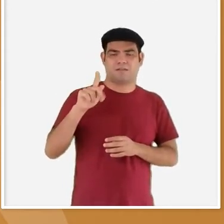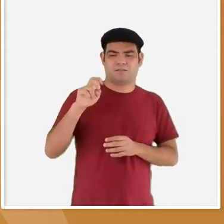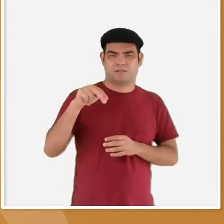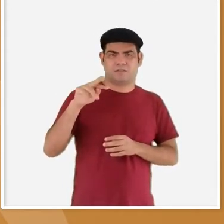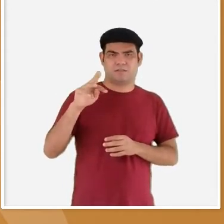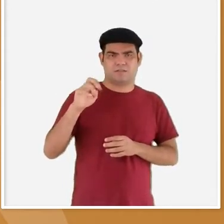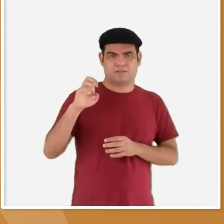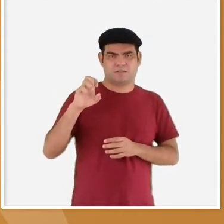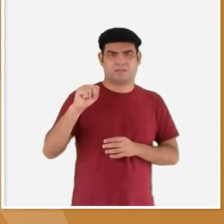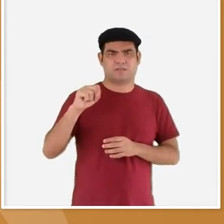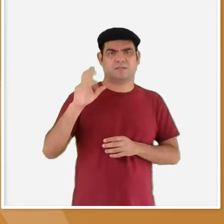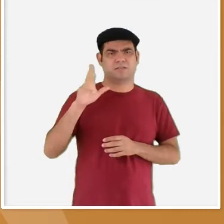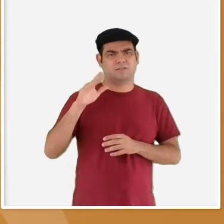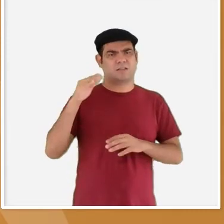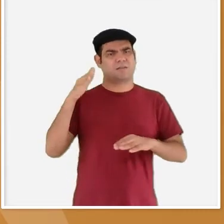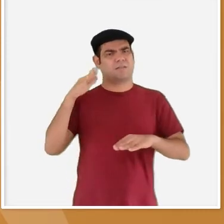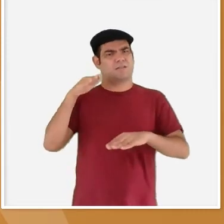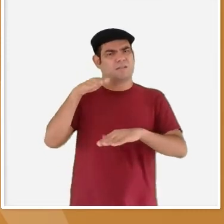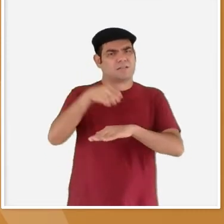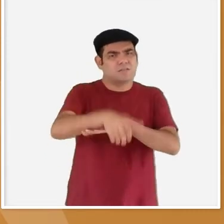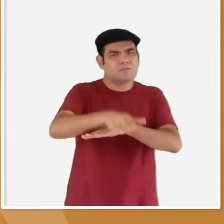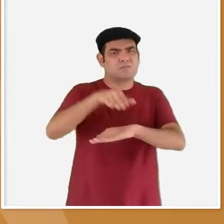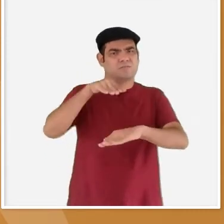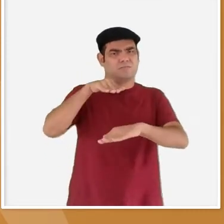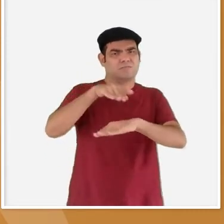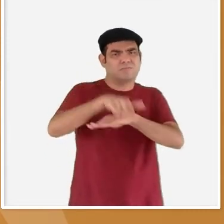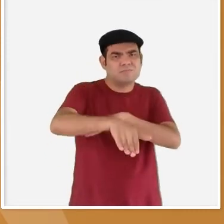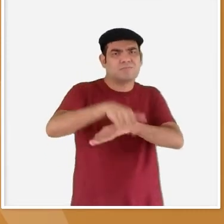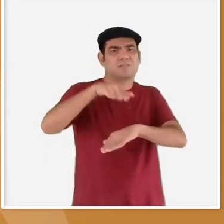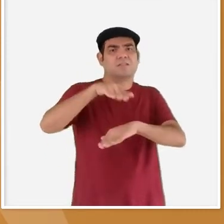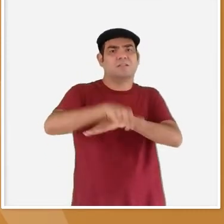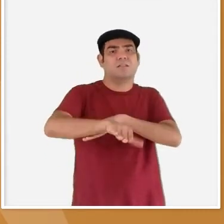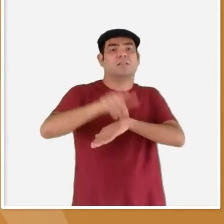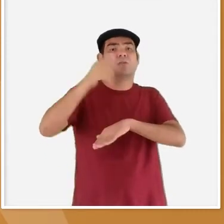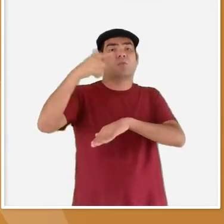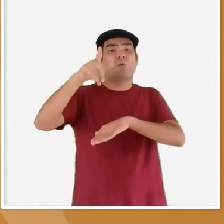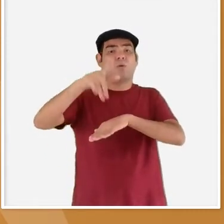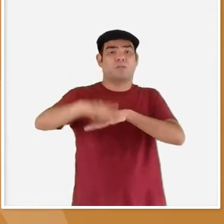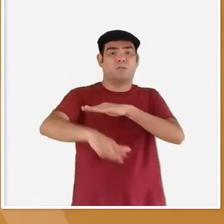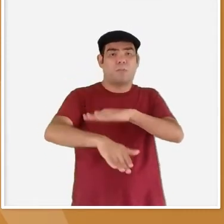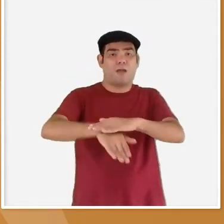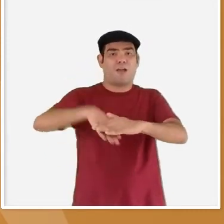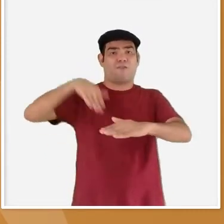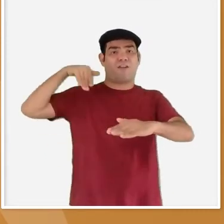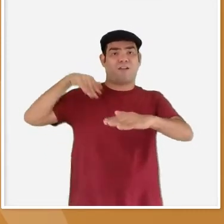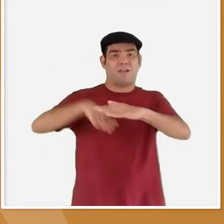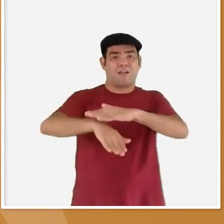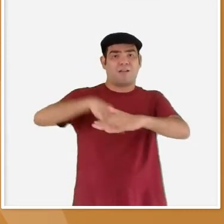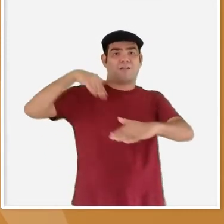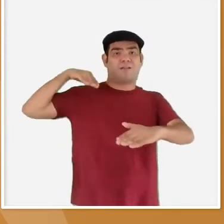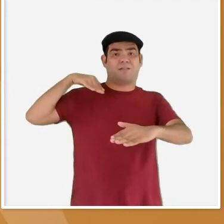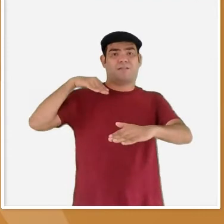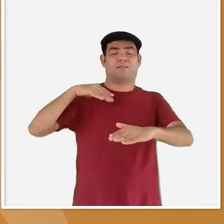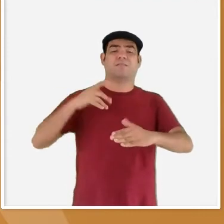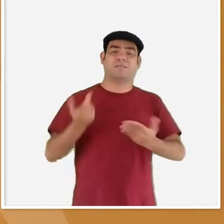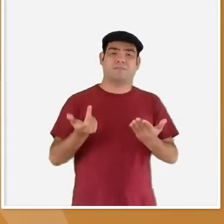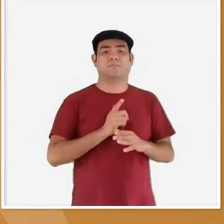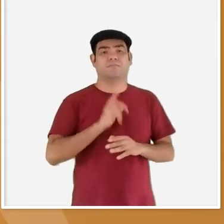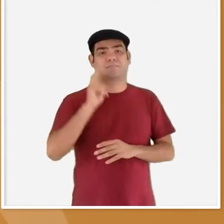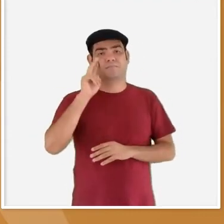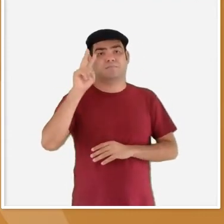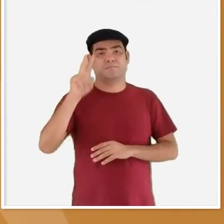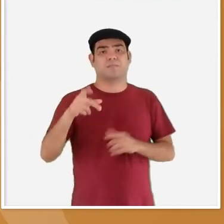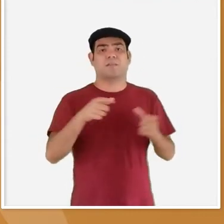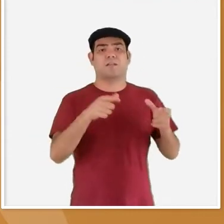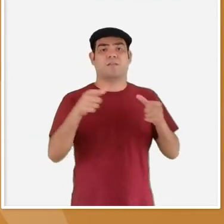de conversão para dentro, e as placas divergentes fazem movimento para fora, tá bom? Então nós temos aí a